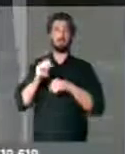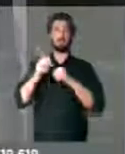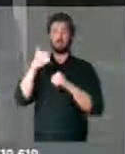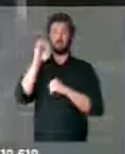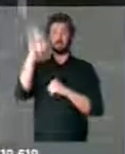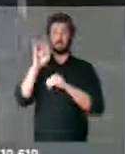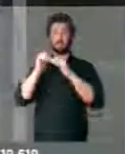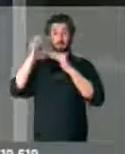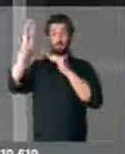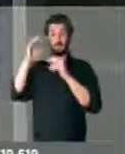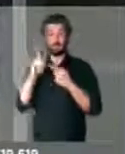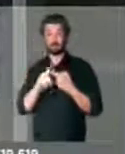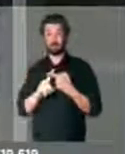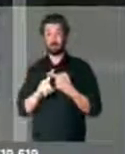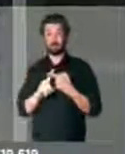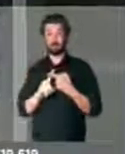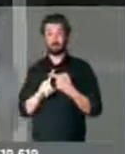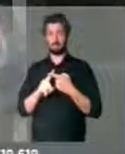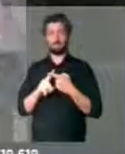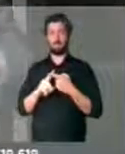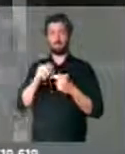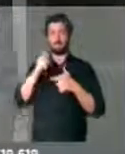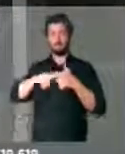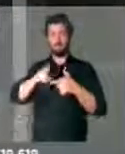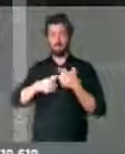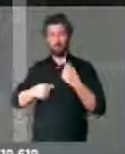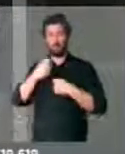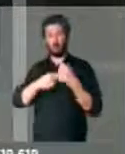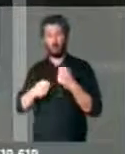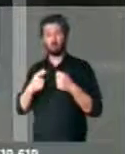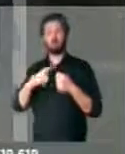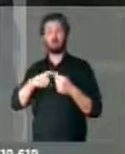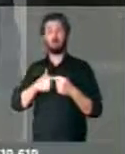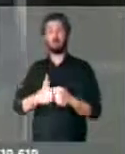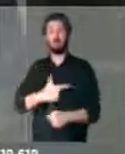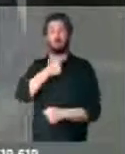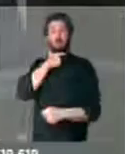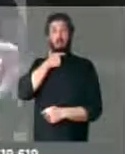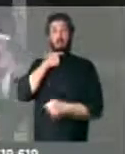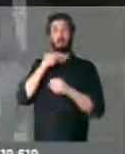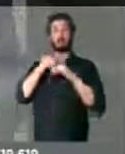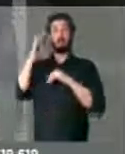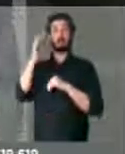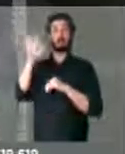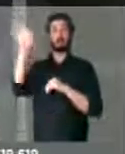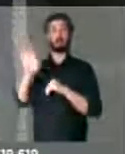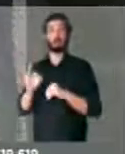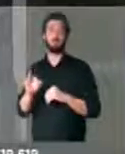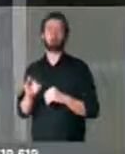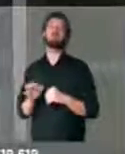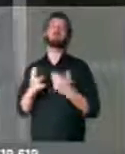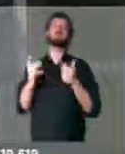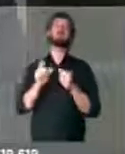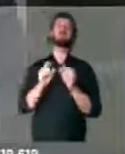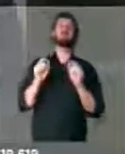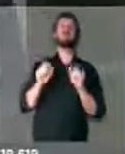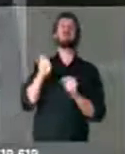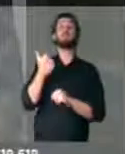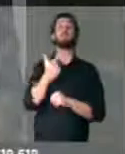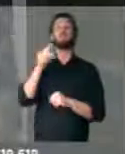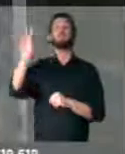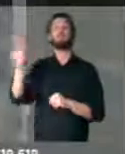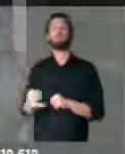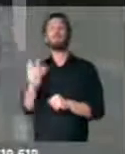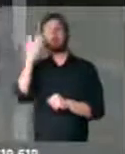dígitos, crise que nos fez chegar na recessão na casa dos 2 dígitos e crise que fez com que 12 milhões